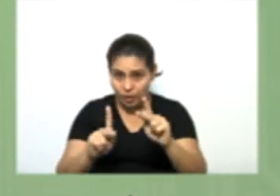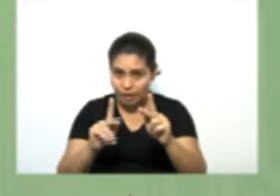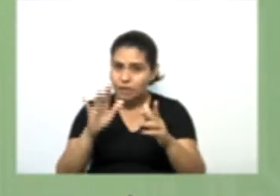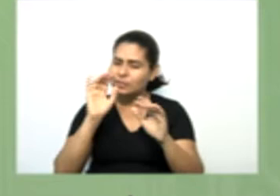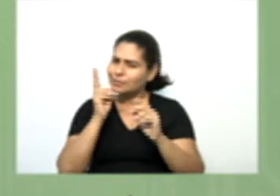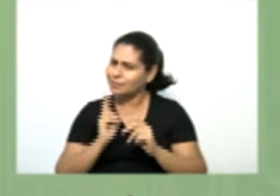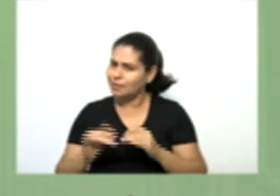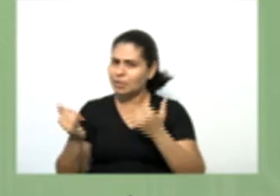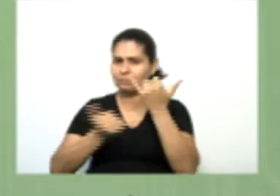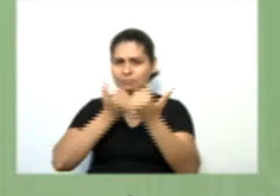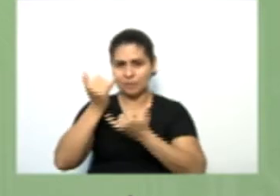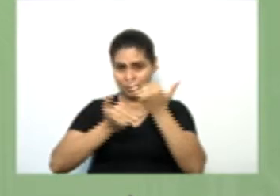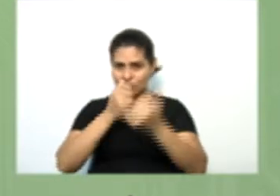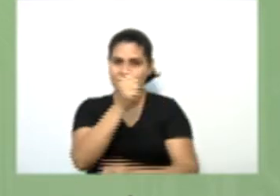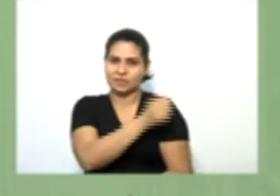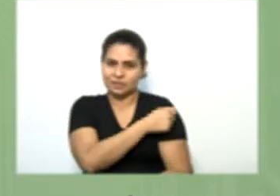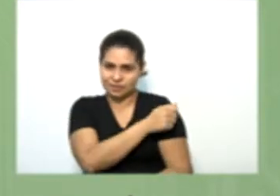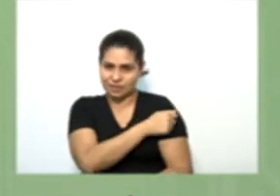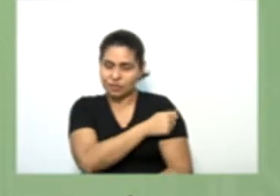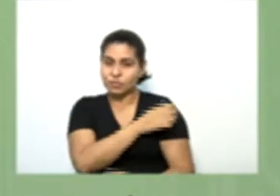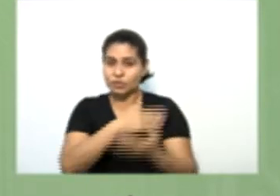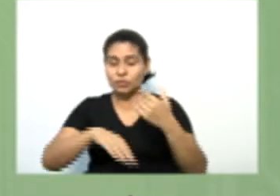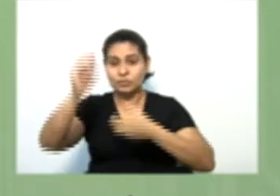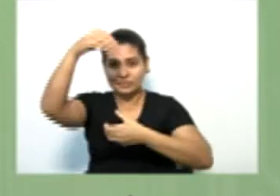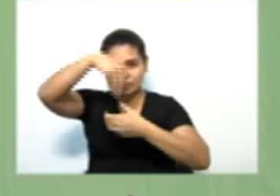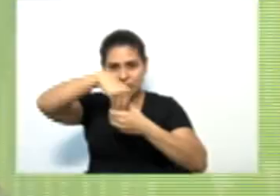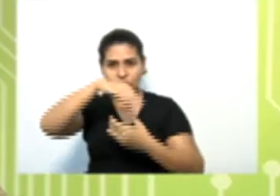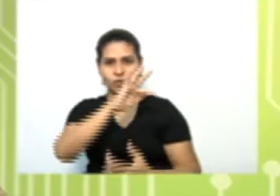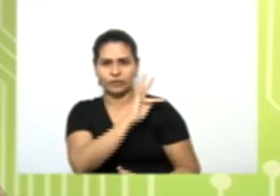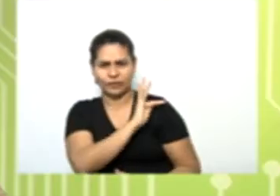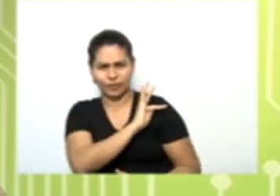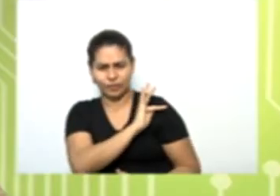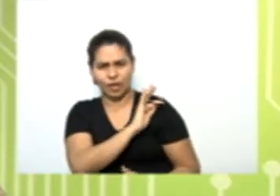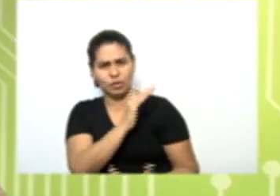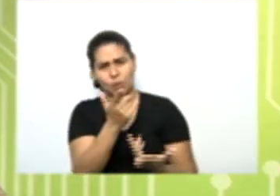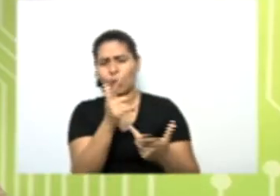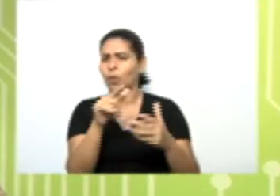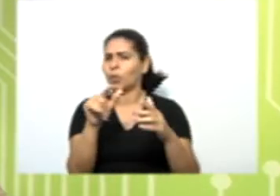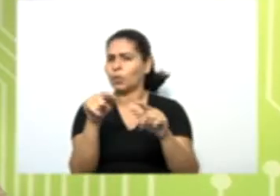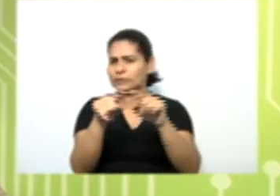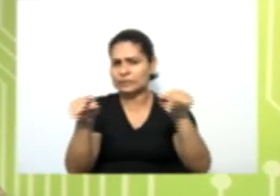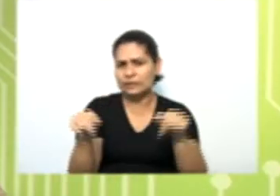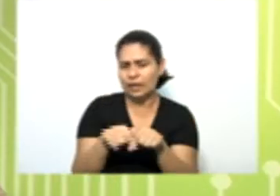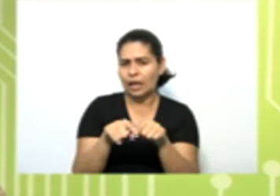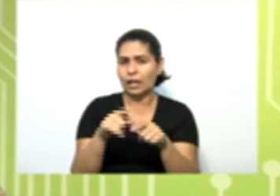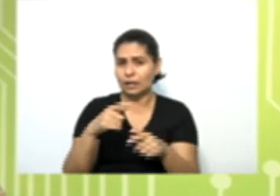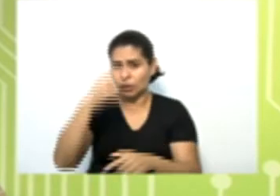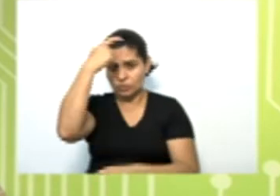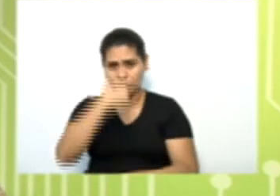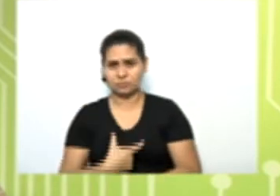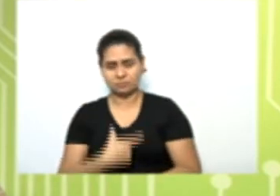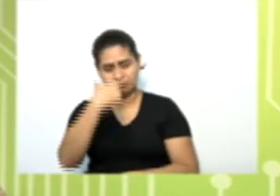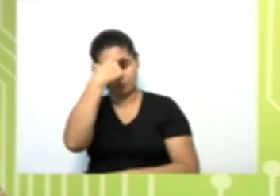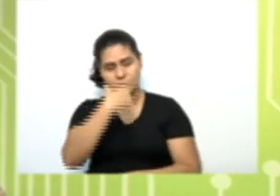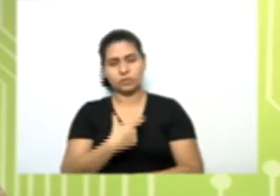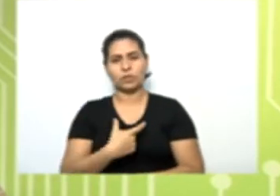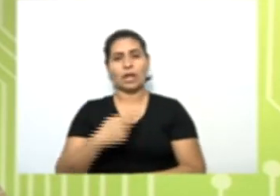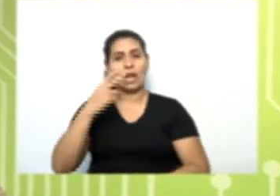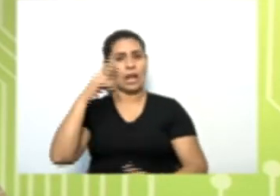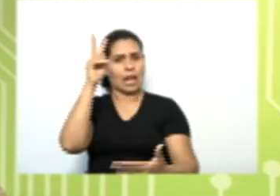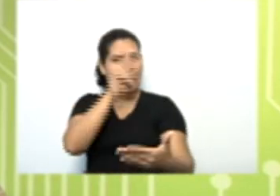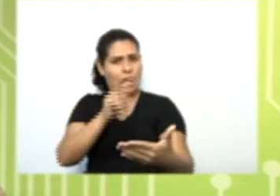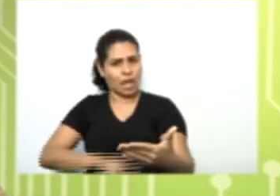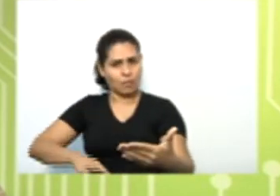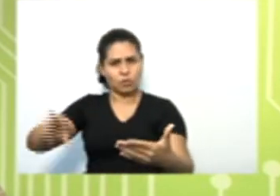sempre brinco com os meus acadêmicos que dentro da academia, dentro do estudo, quando eu me torno realmente uma pessoa que lê muito,